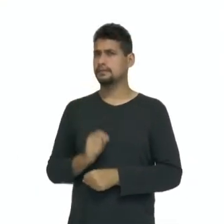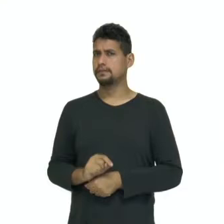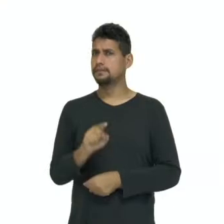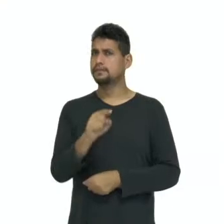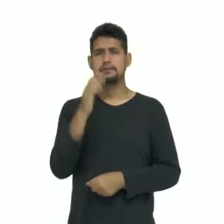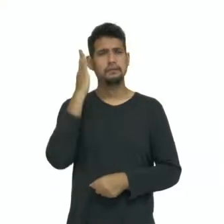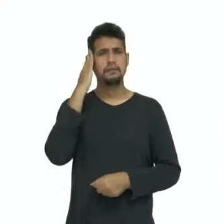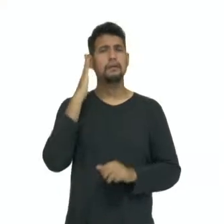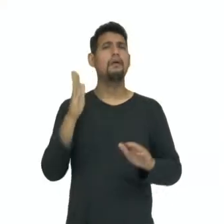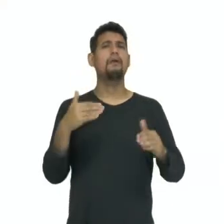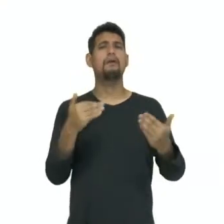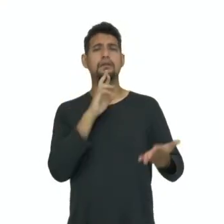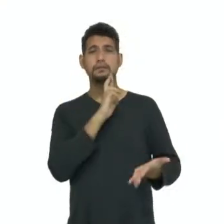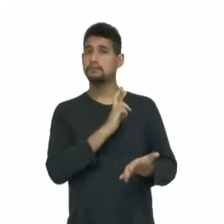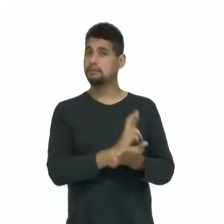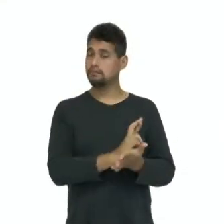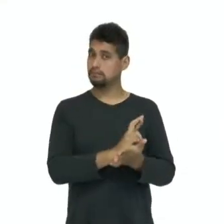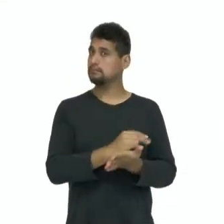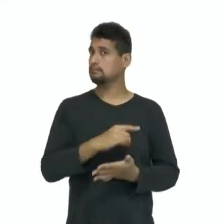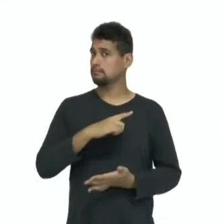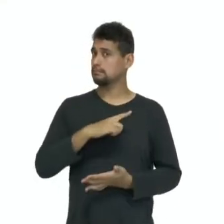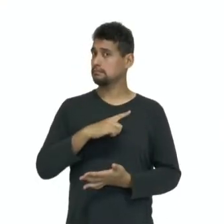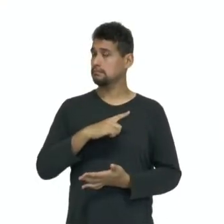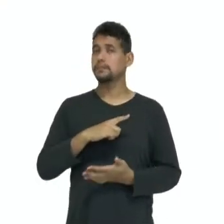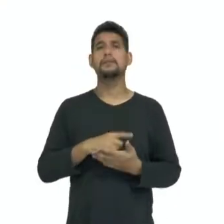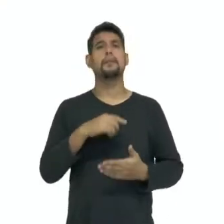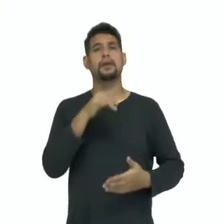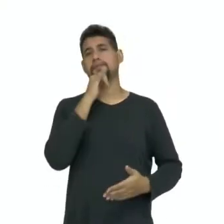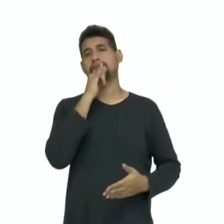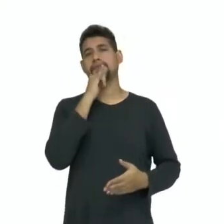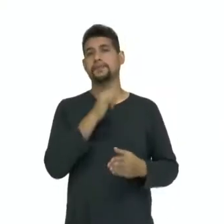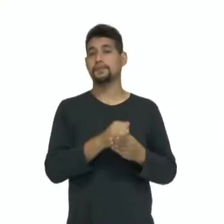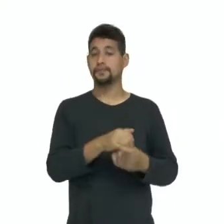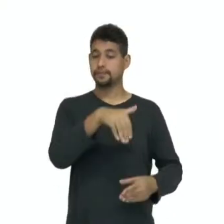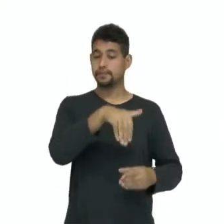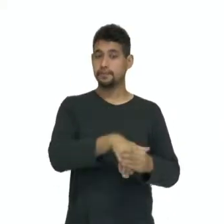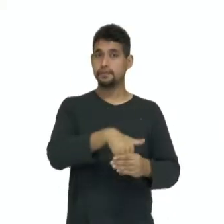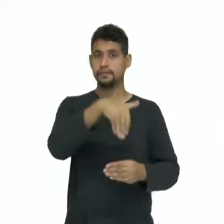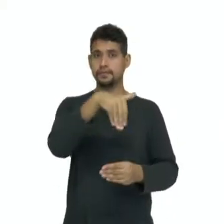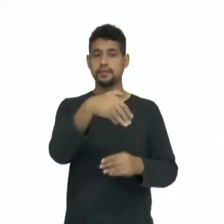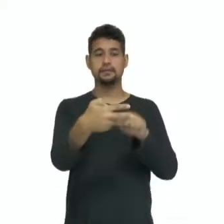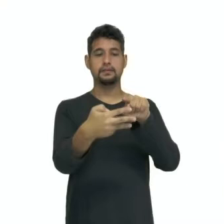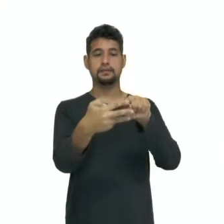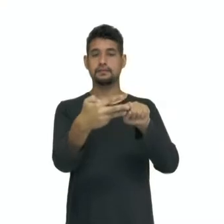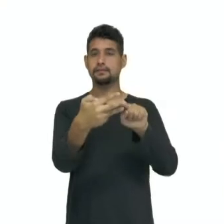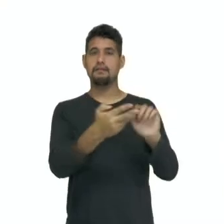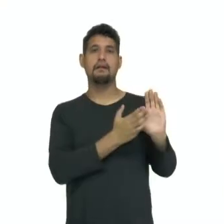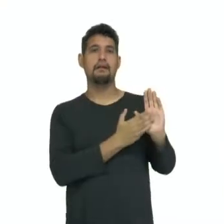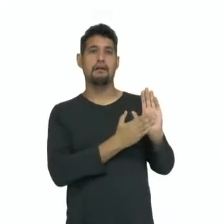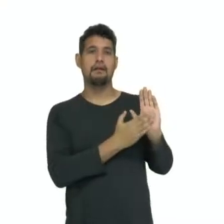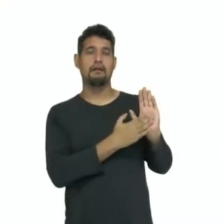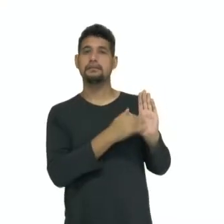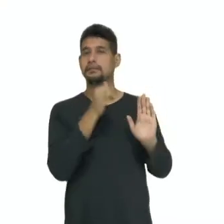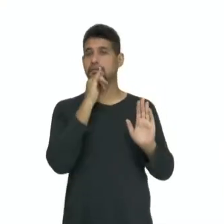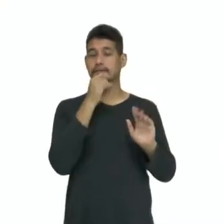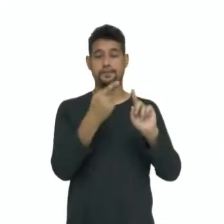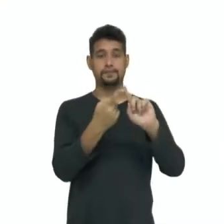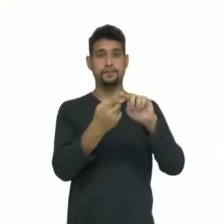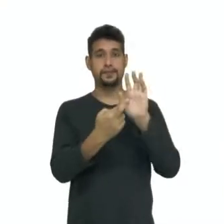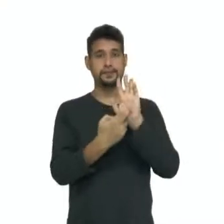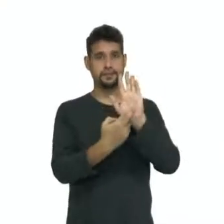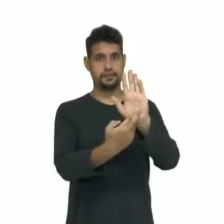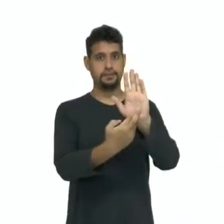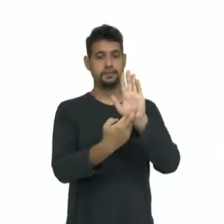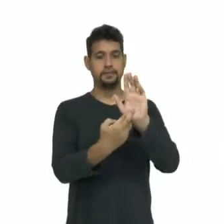os resultados possíveis para uma eleição com 3 candidatos para os cargos de